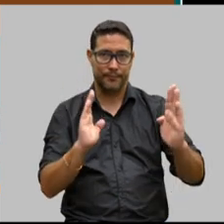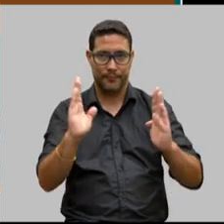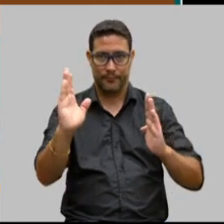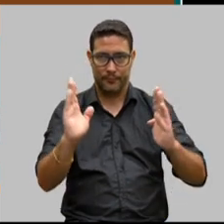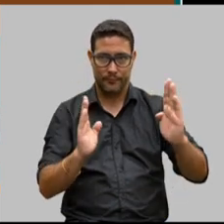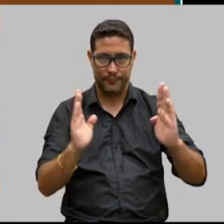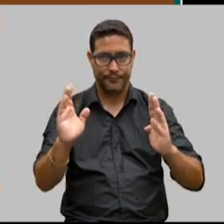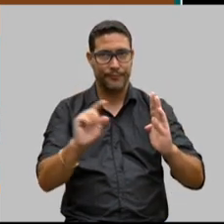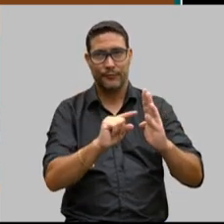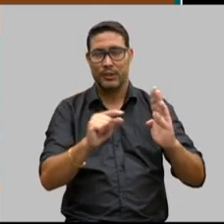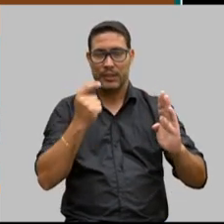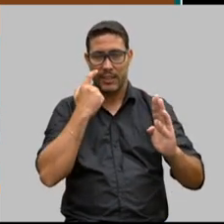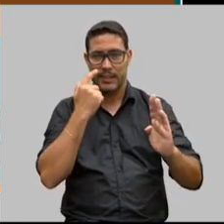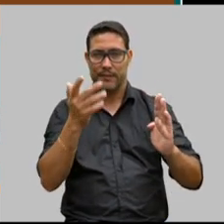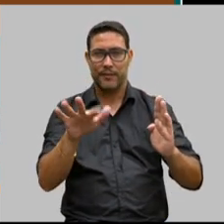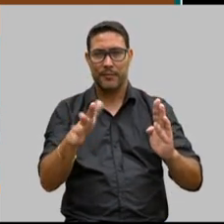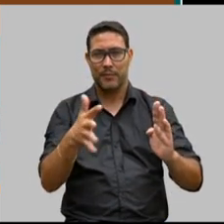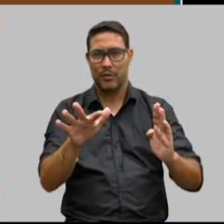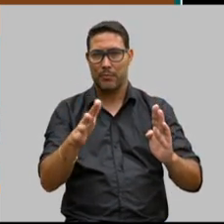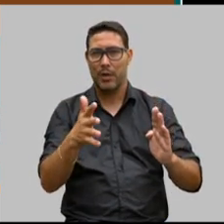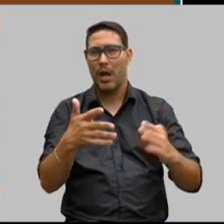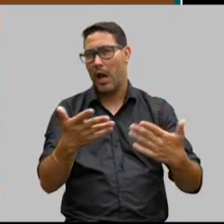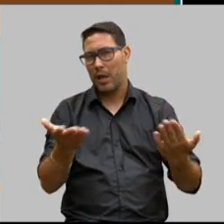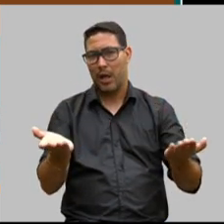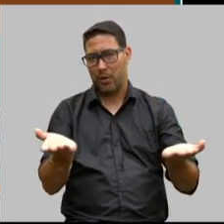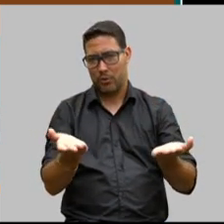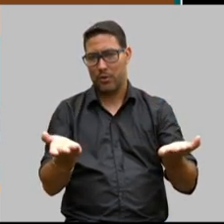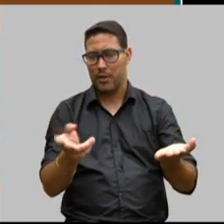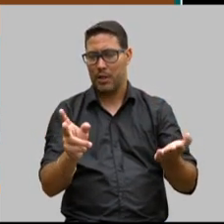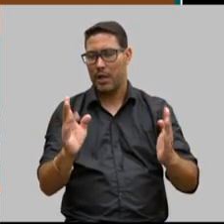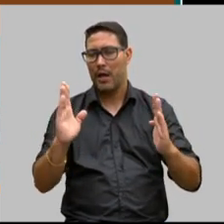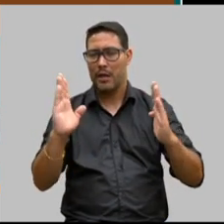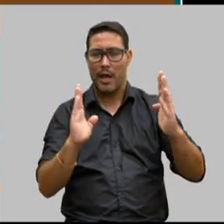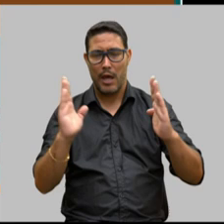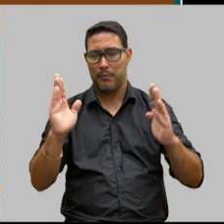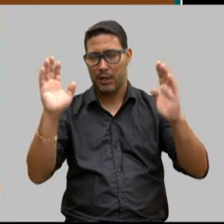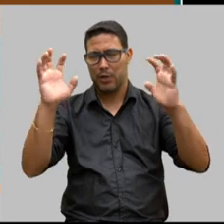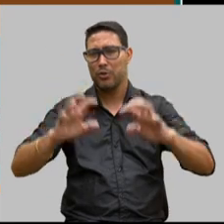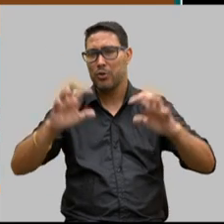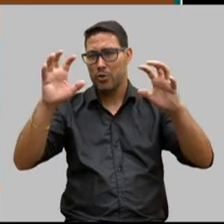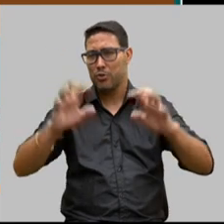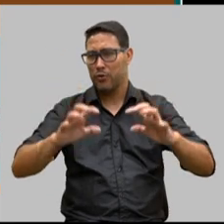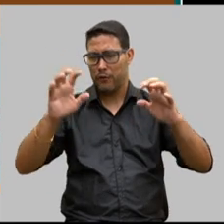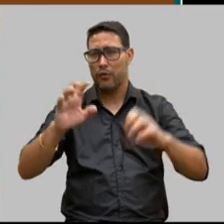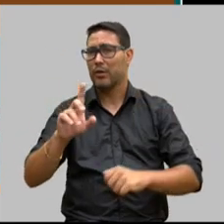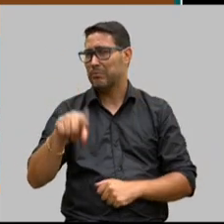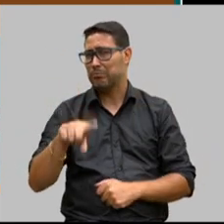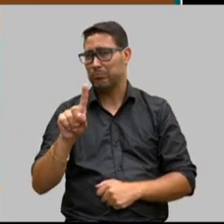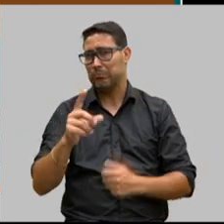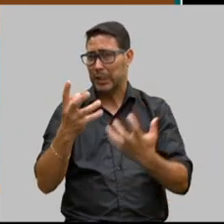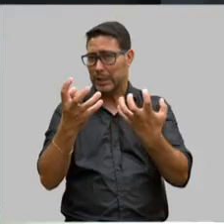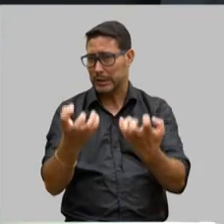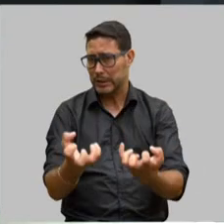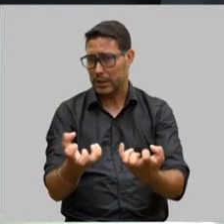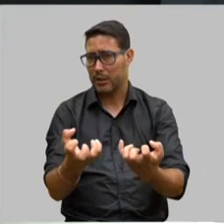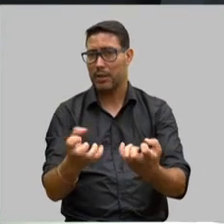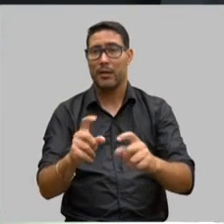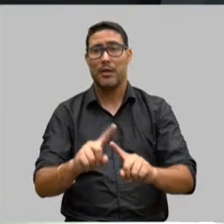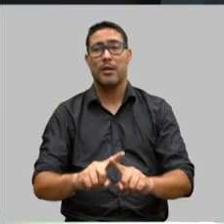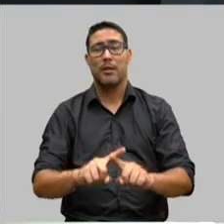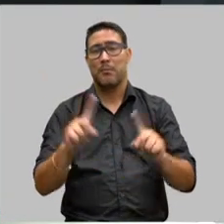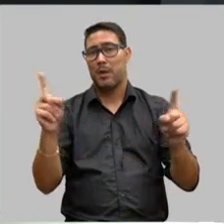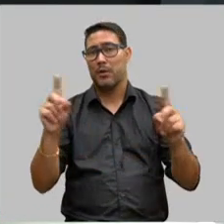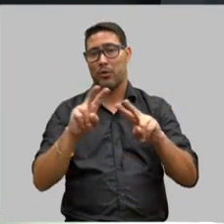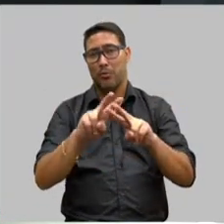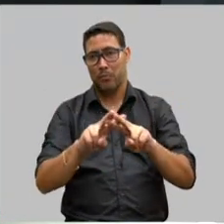médias aí, seria a época chuvosa, né? É, não seria exatamente a época seca. Mas, por exatamente a ausência